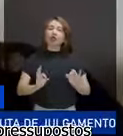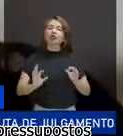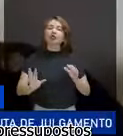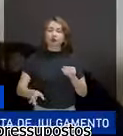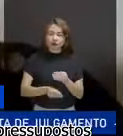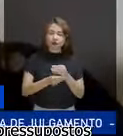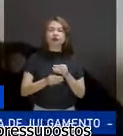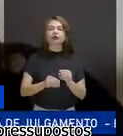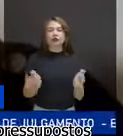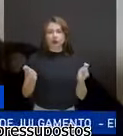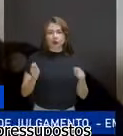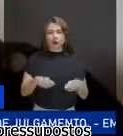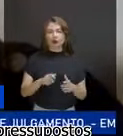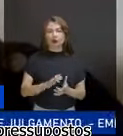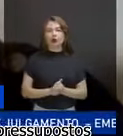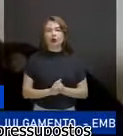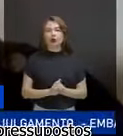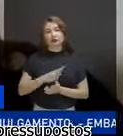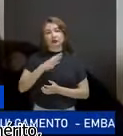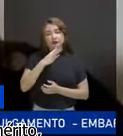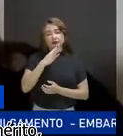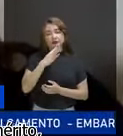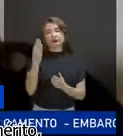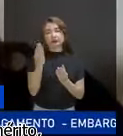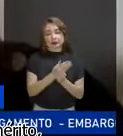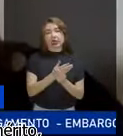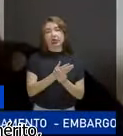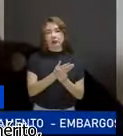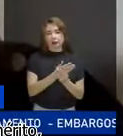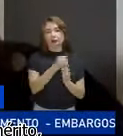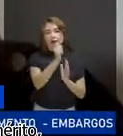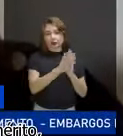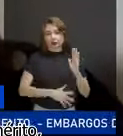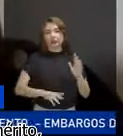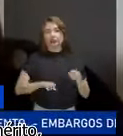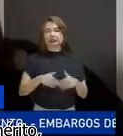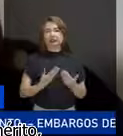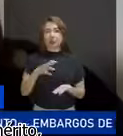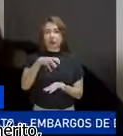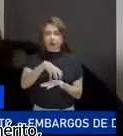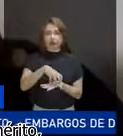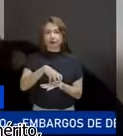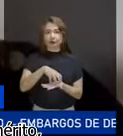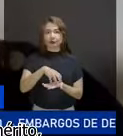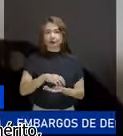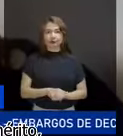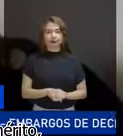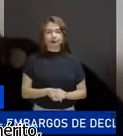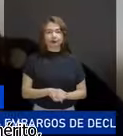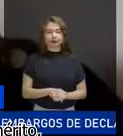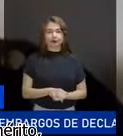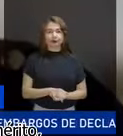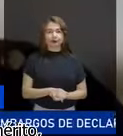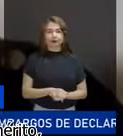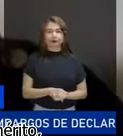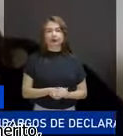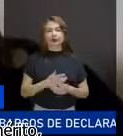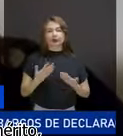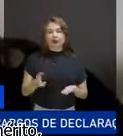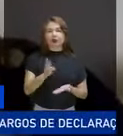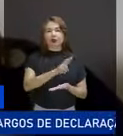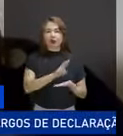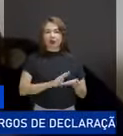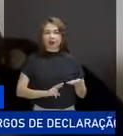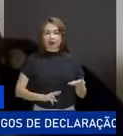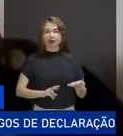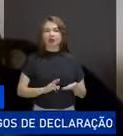demais pressupostos de admissibilidade, conhecidos dos embargos. Conhecido. E no mérito, Ok. no mérito, conforme